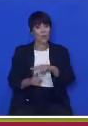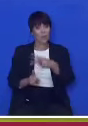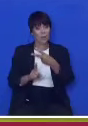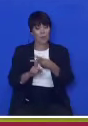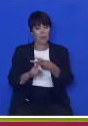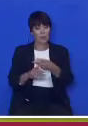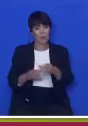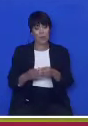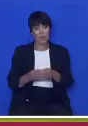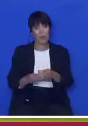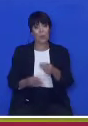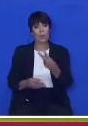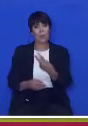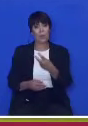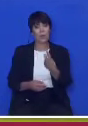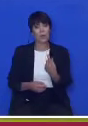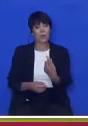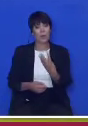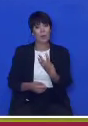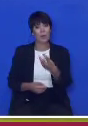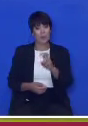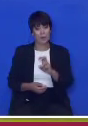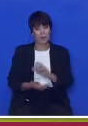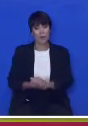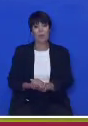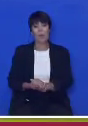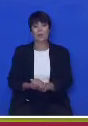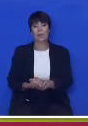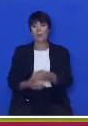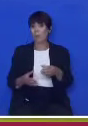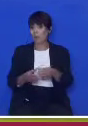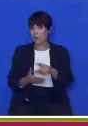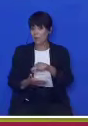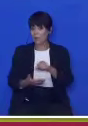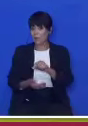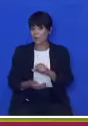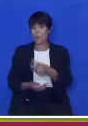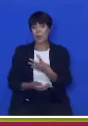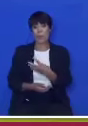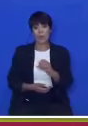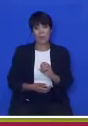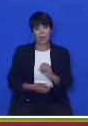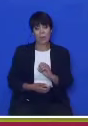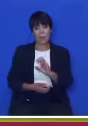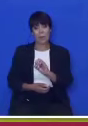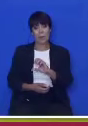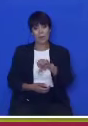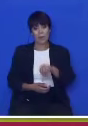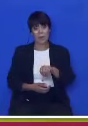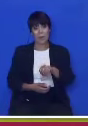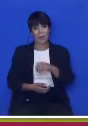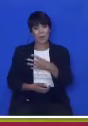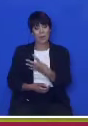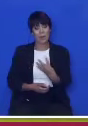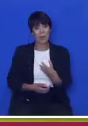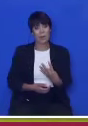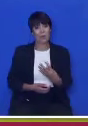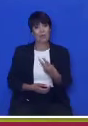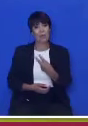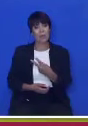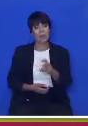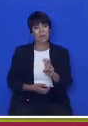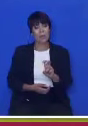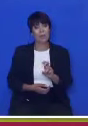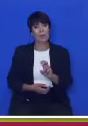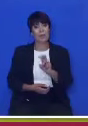da dupla cena, concurso 2145. As dezenas sorteadas foram 40 09